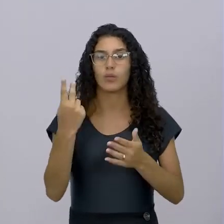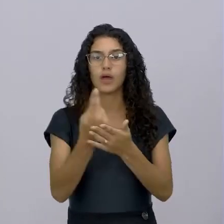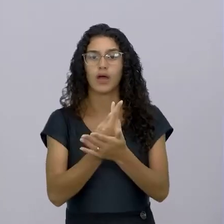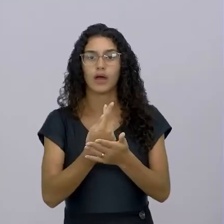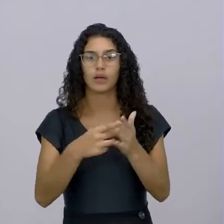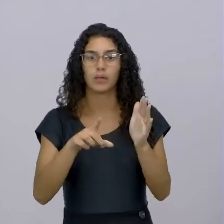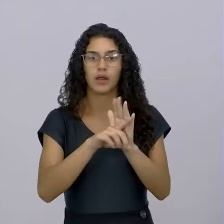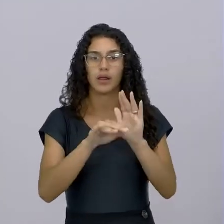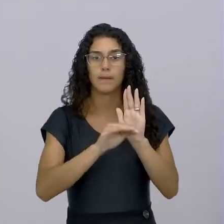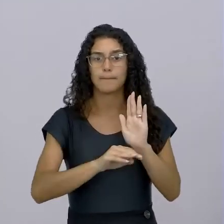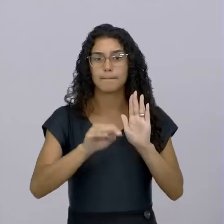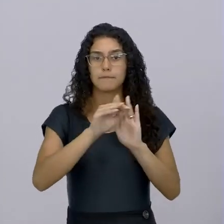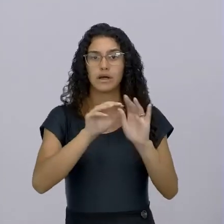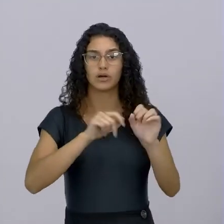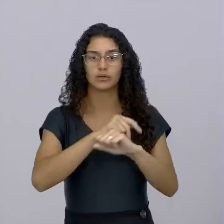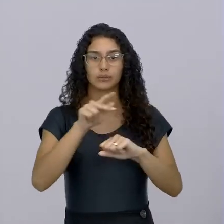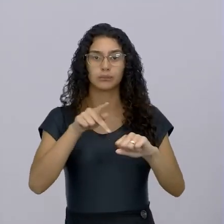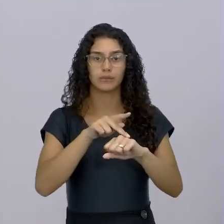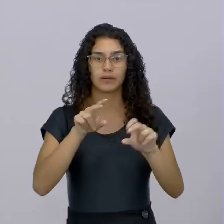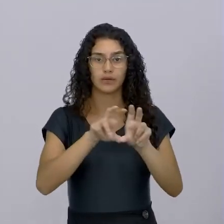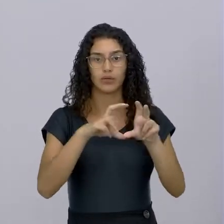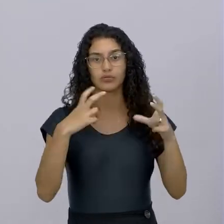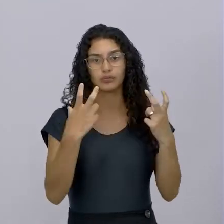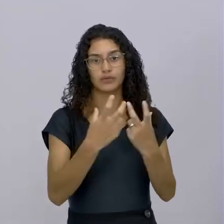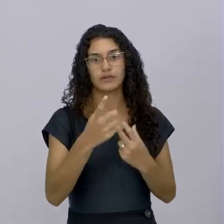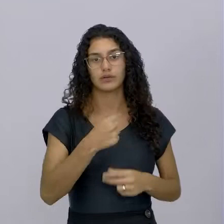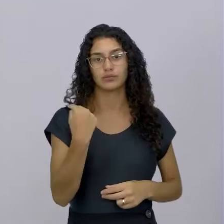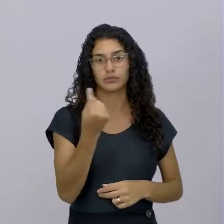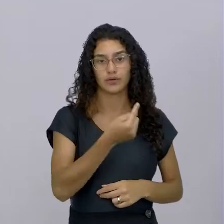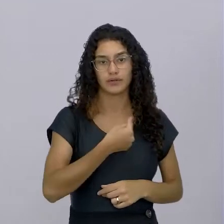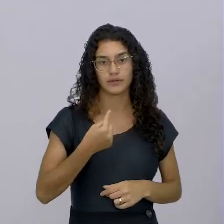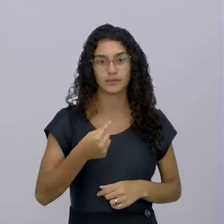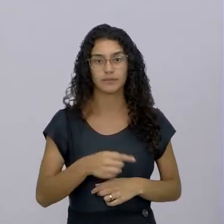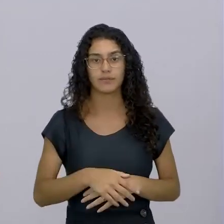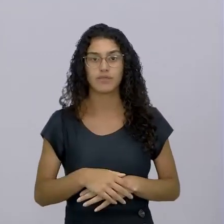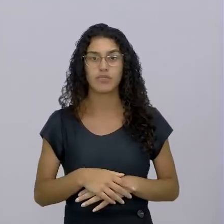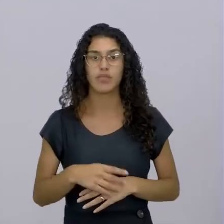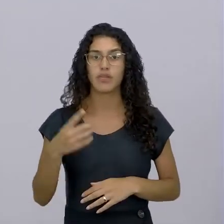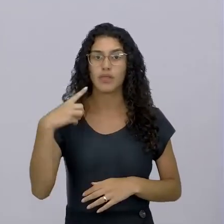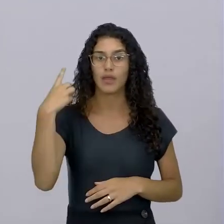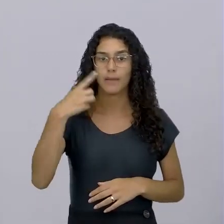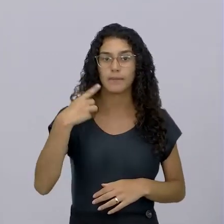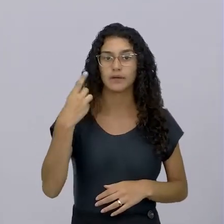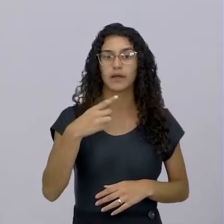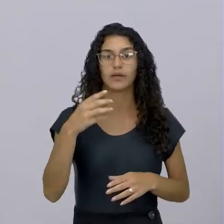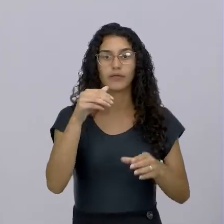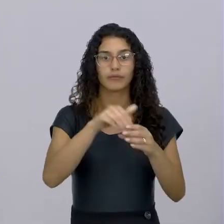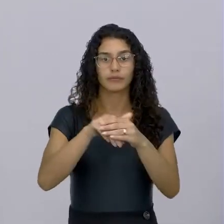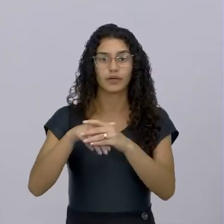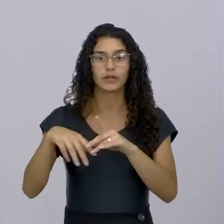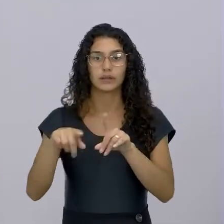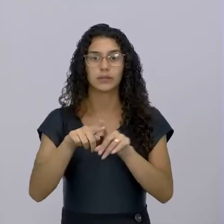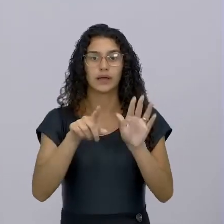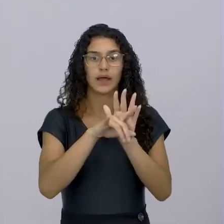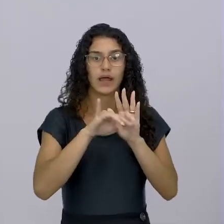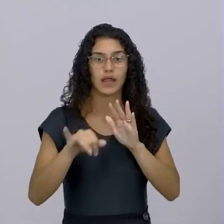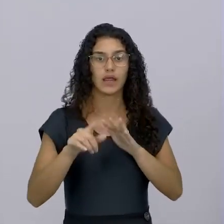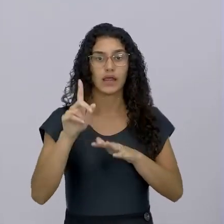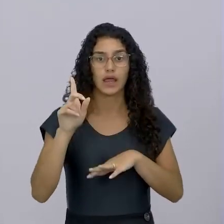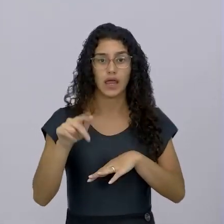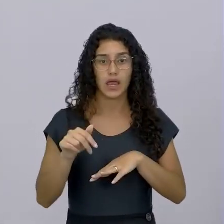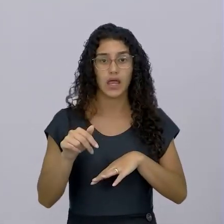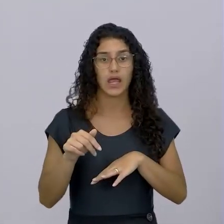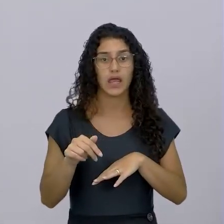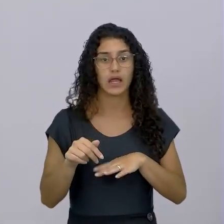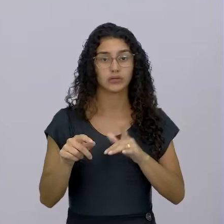lei maior do nosso país, que é a Constituição. Então, os deputados que votam essas leis